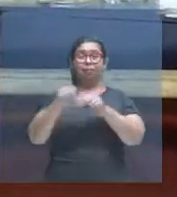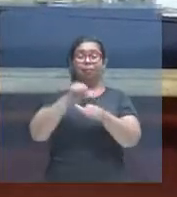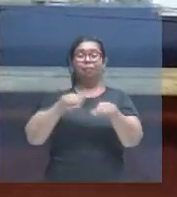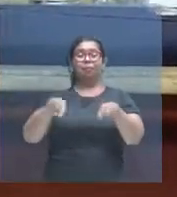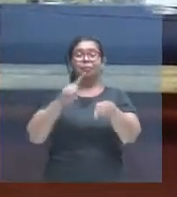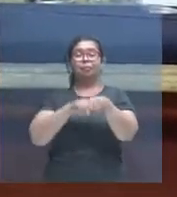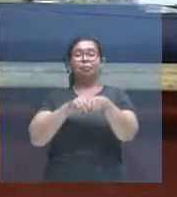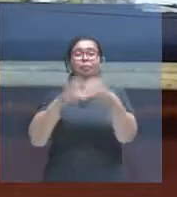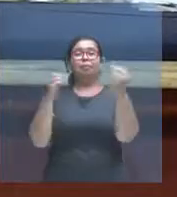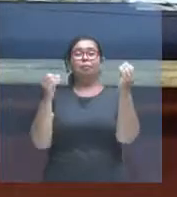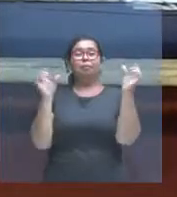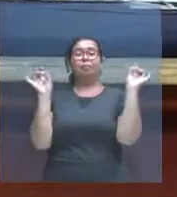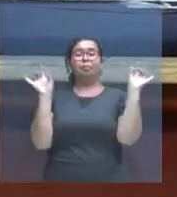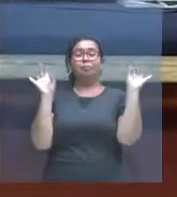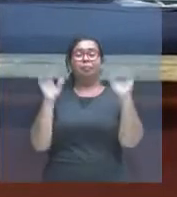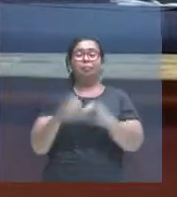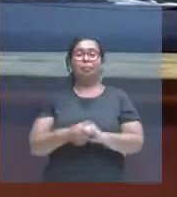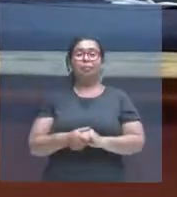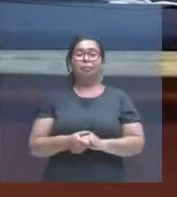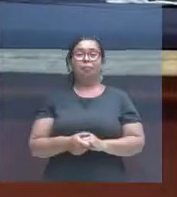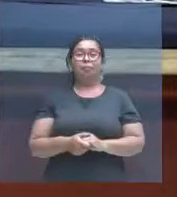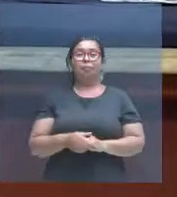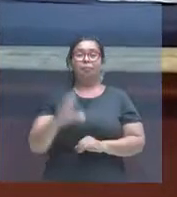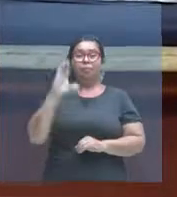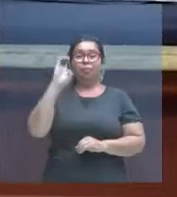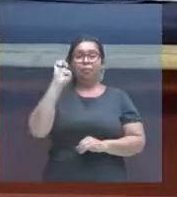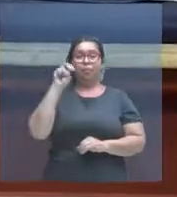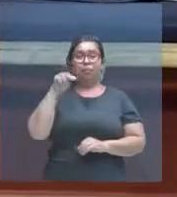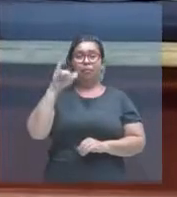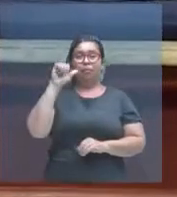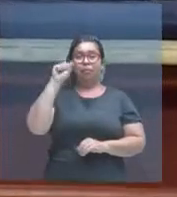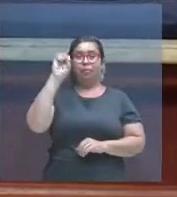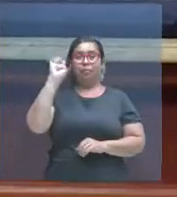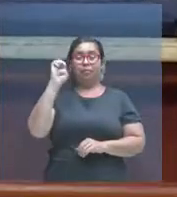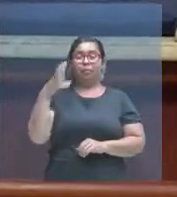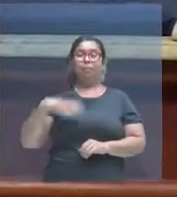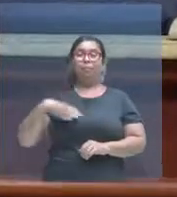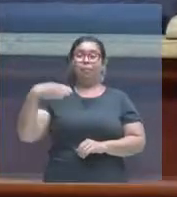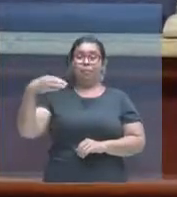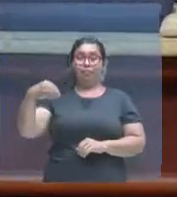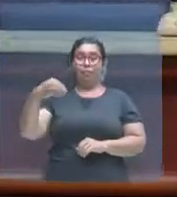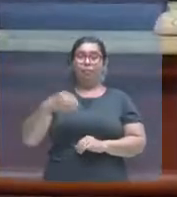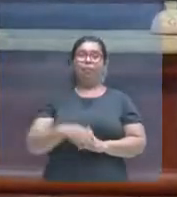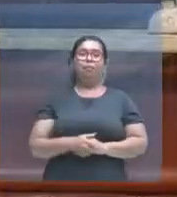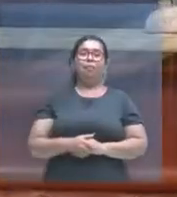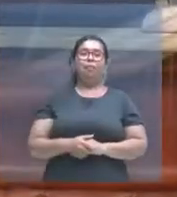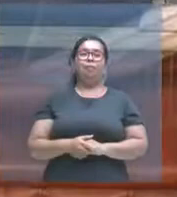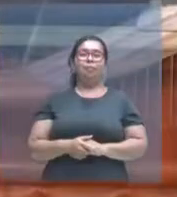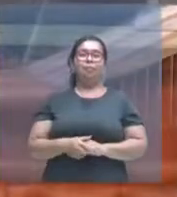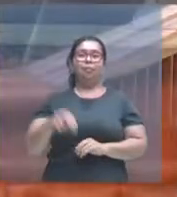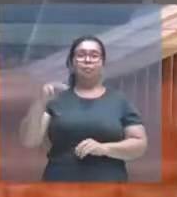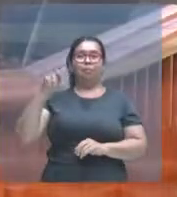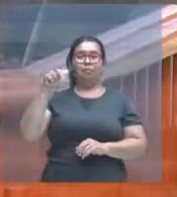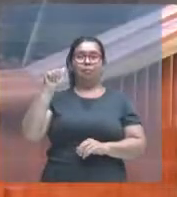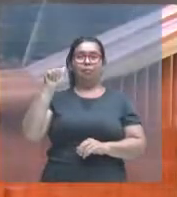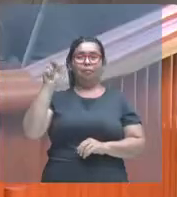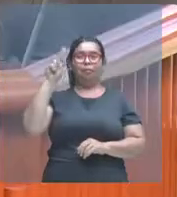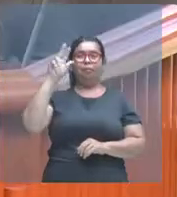muito especial. Senise, sua filha, doutora, Naara, sua neta,